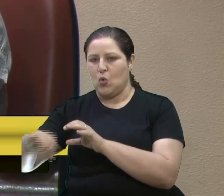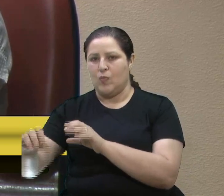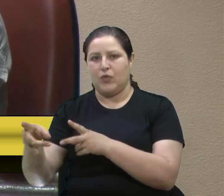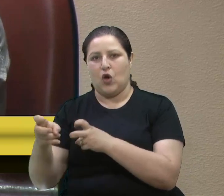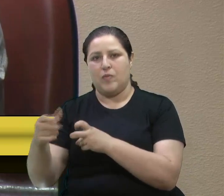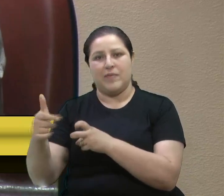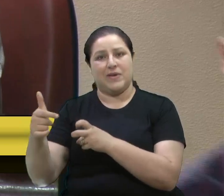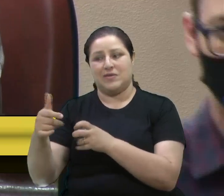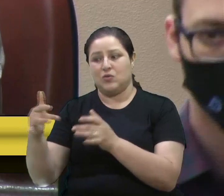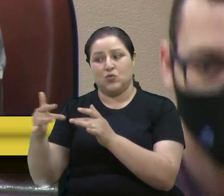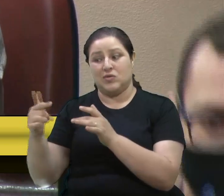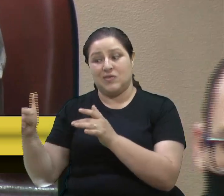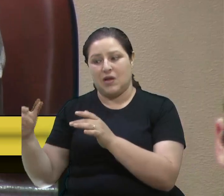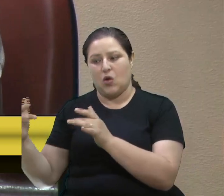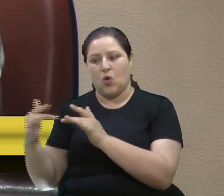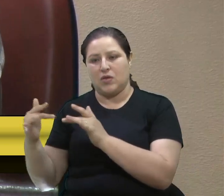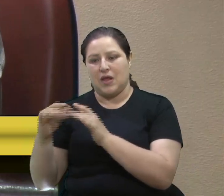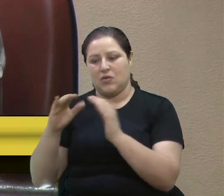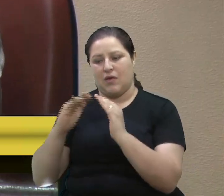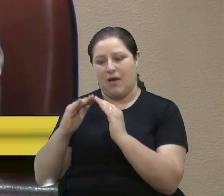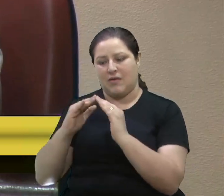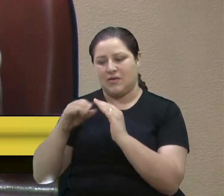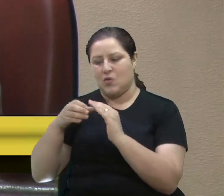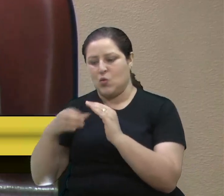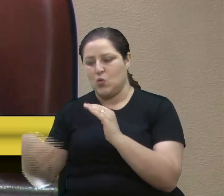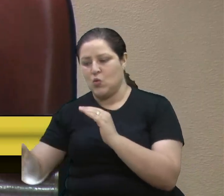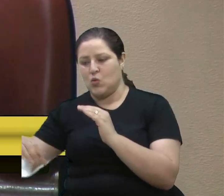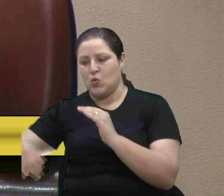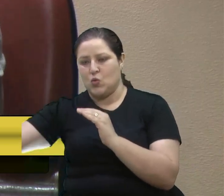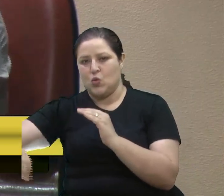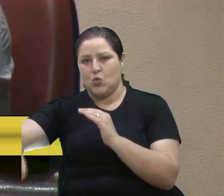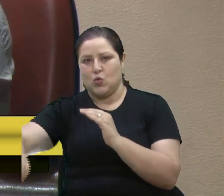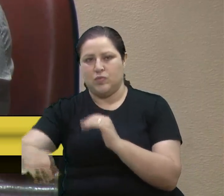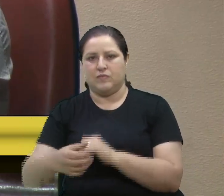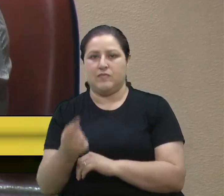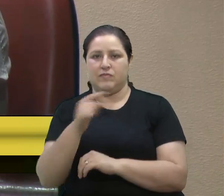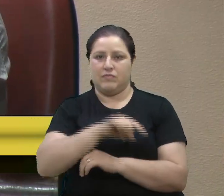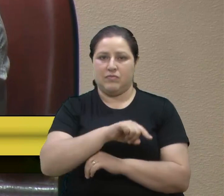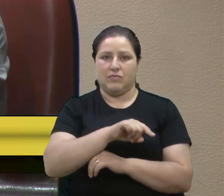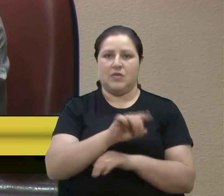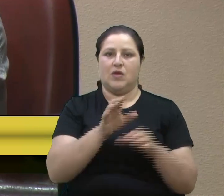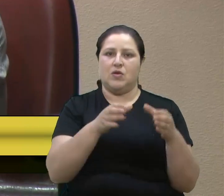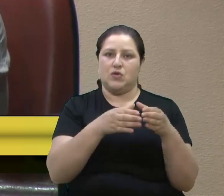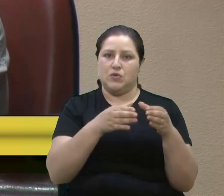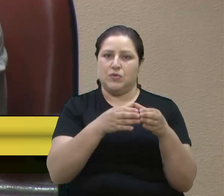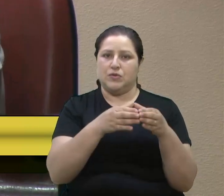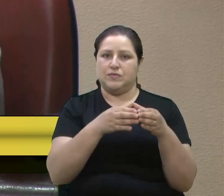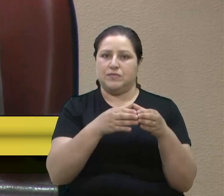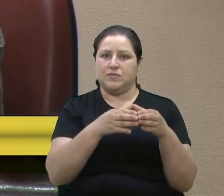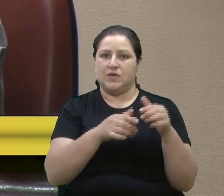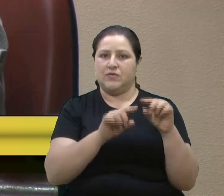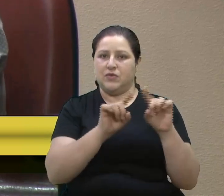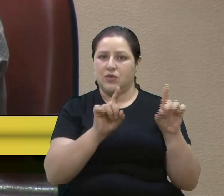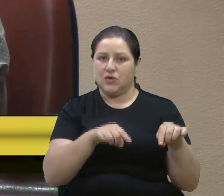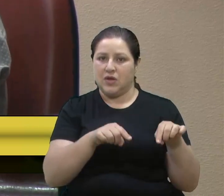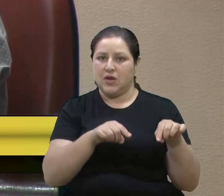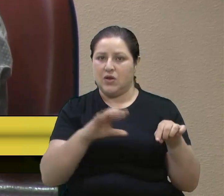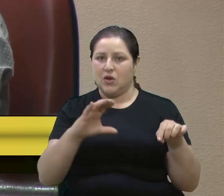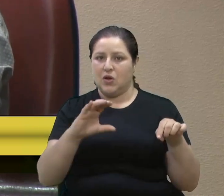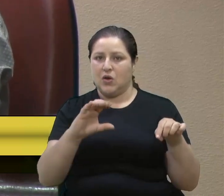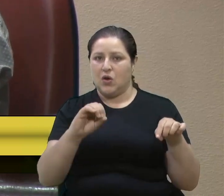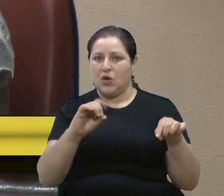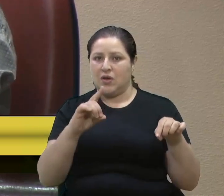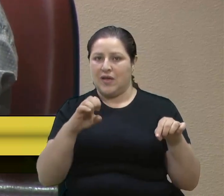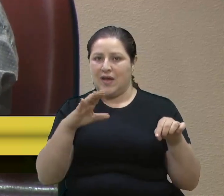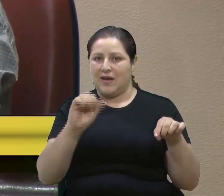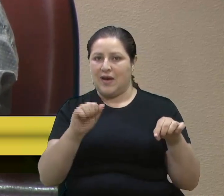servidores da Codeca também pode até fazer uma linha de crédito com a Codeca. Gente, nós temos que se unir, as secretarias